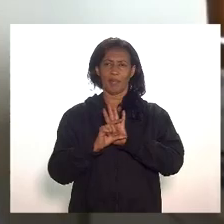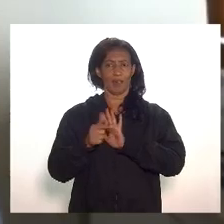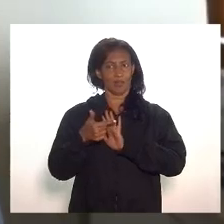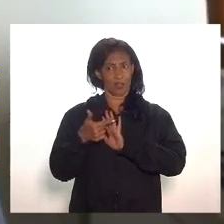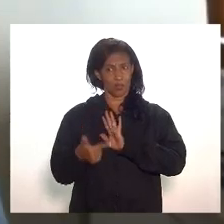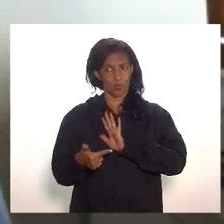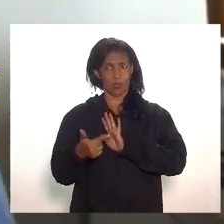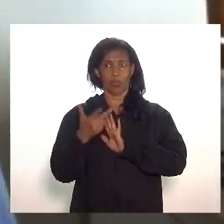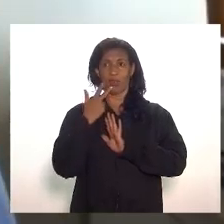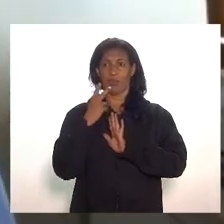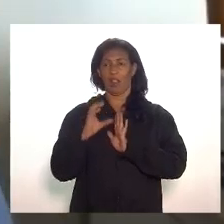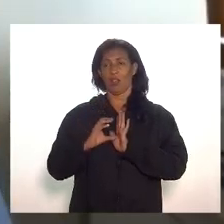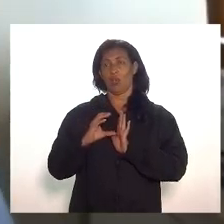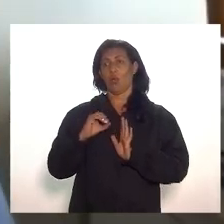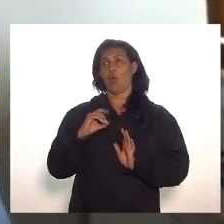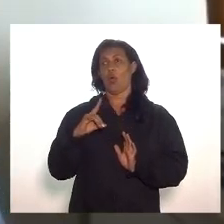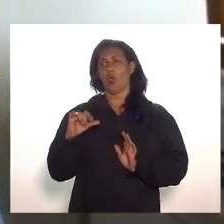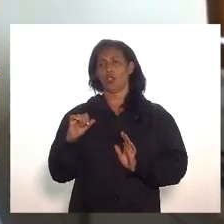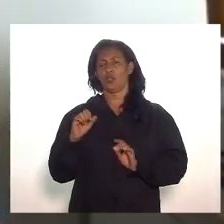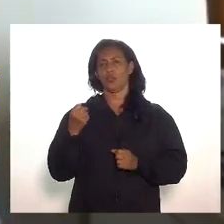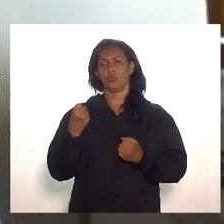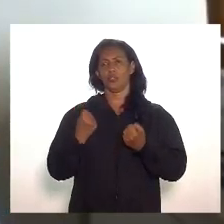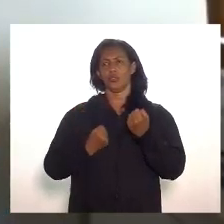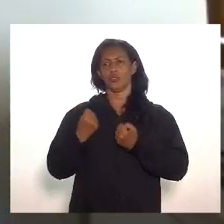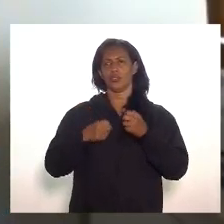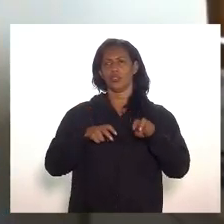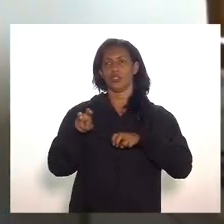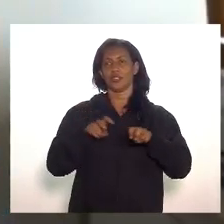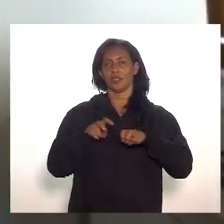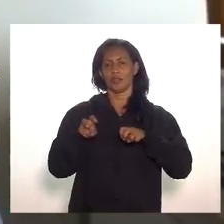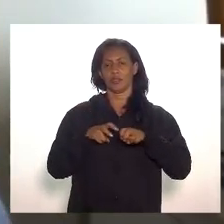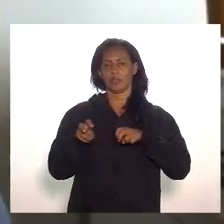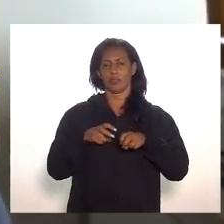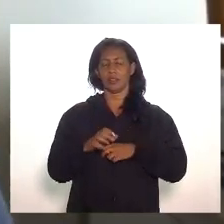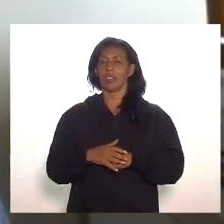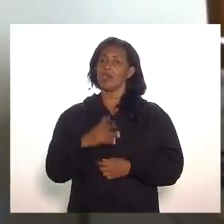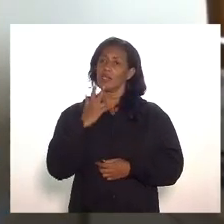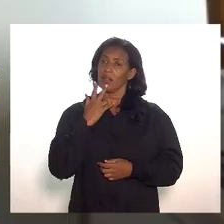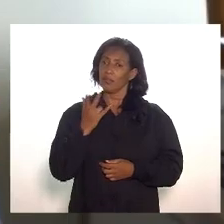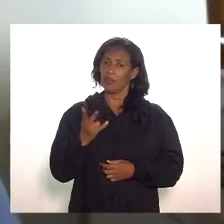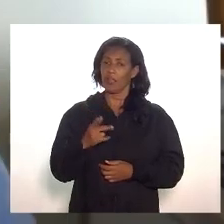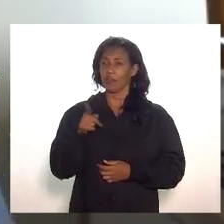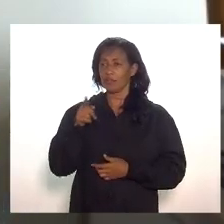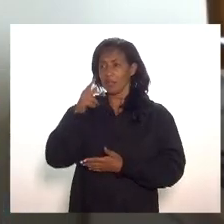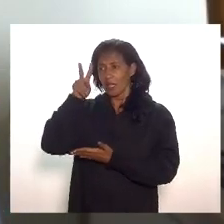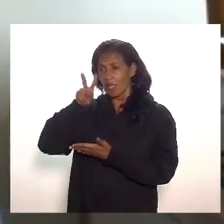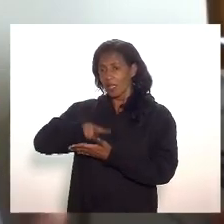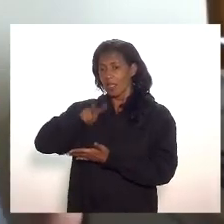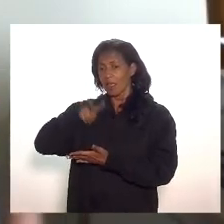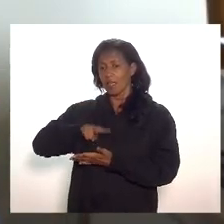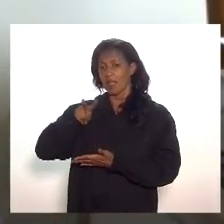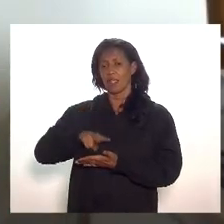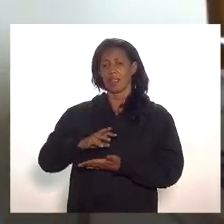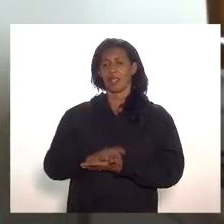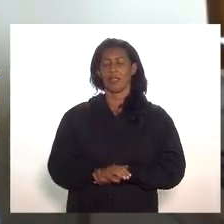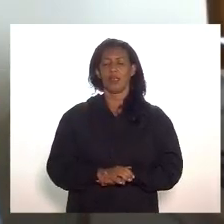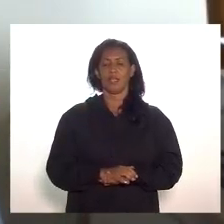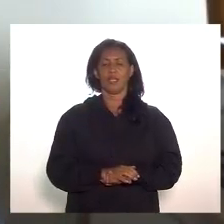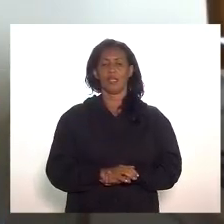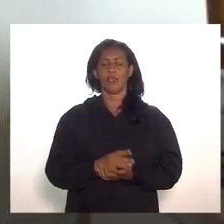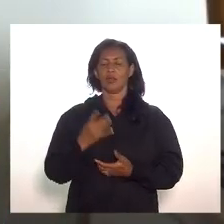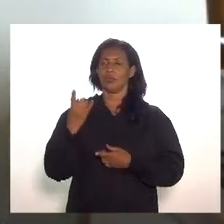de Trânsito, né? Para que Vossa Excelência possa lê-lo. E, evidentemente, o